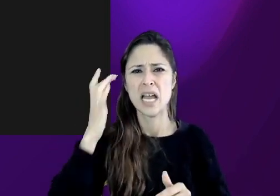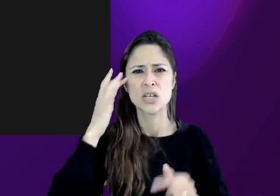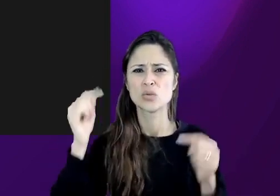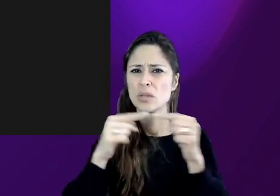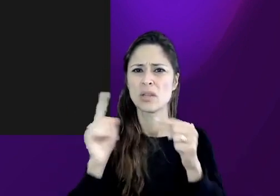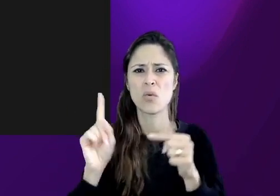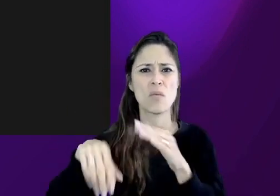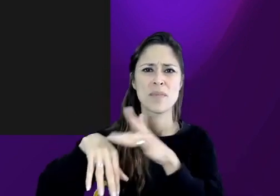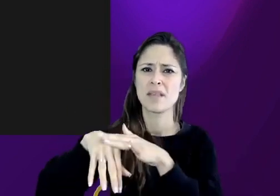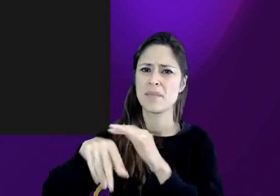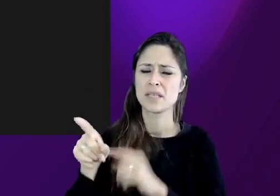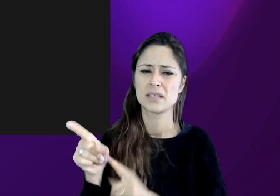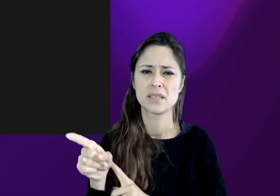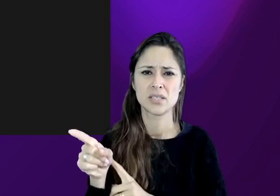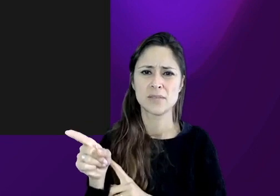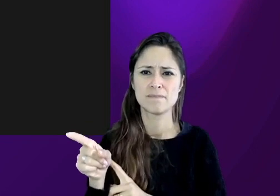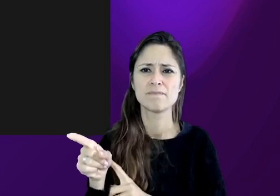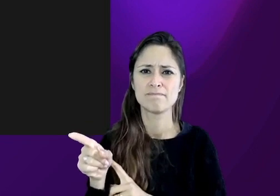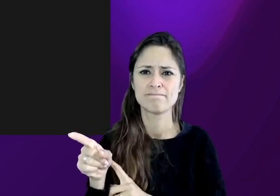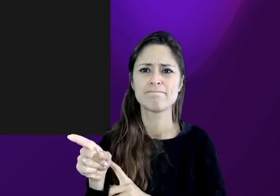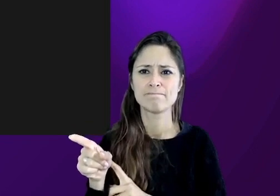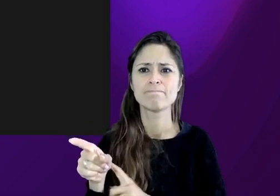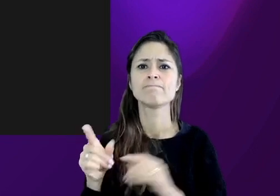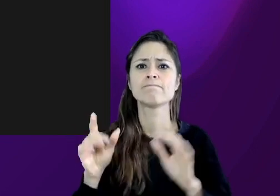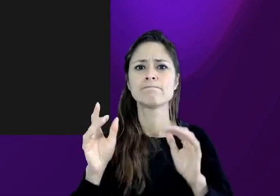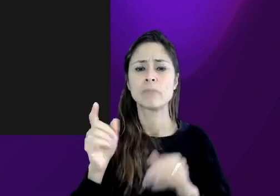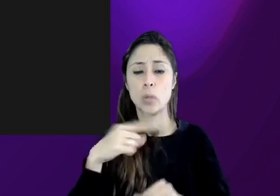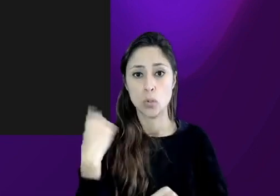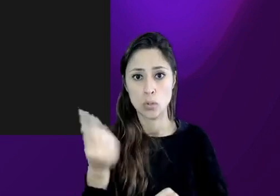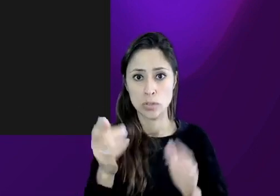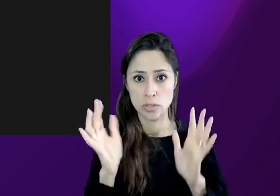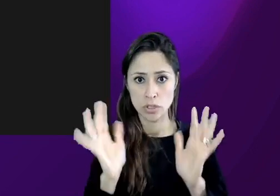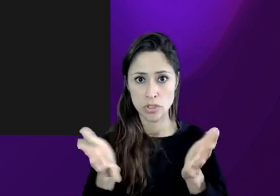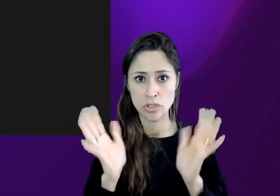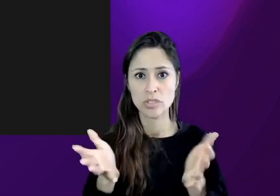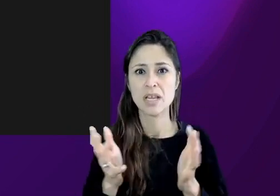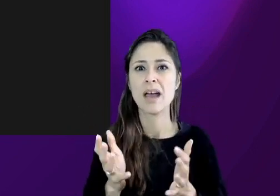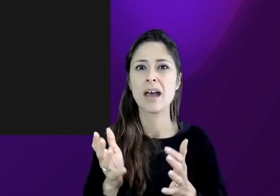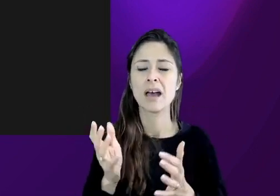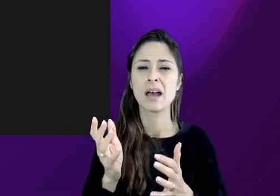tá? Ali a gente já está muito mais